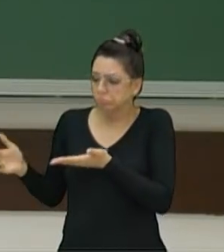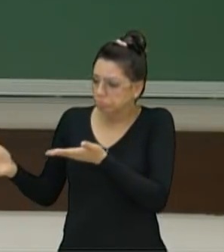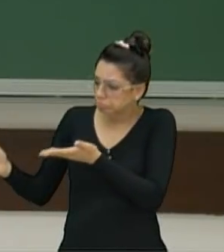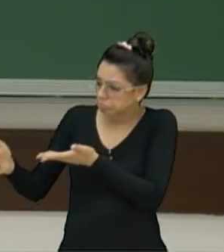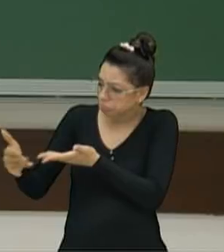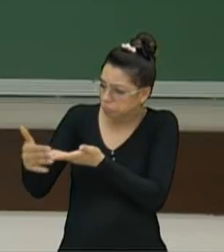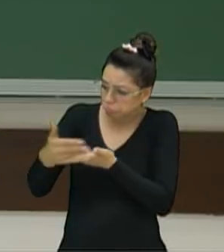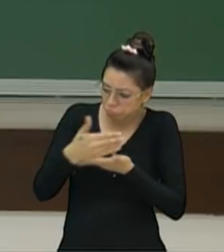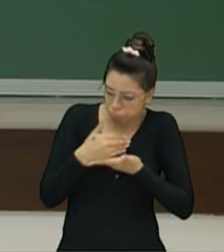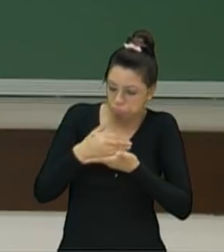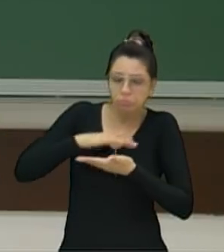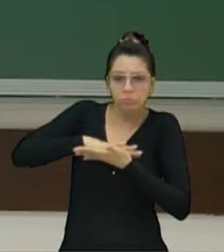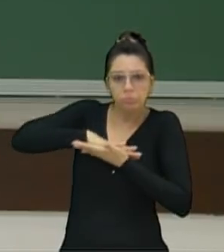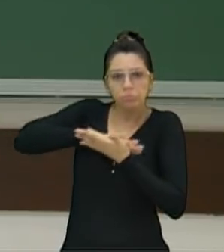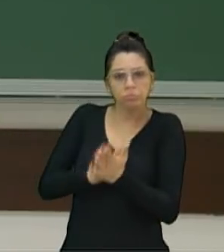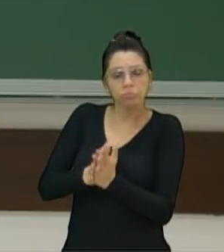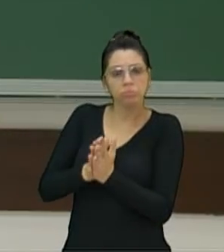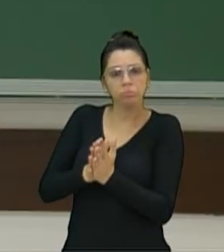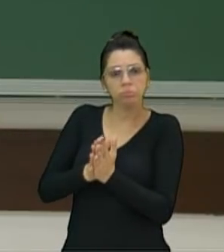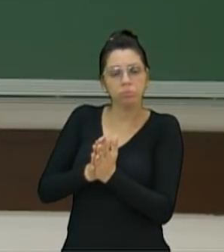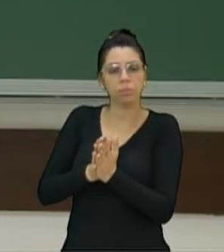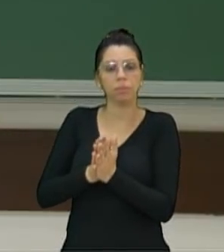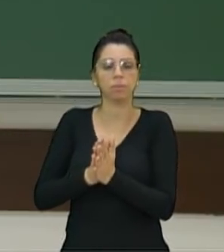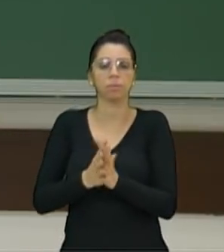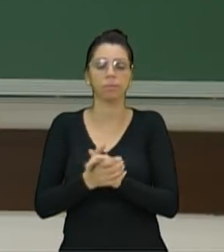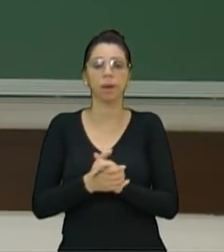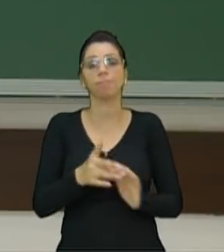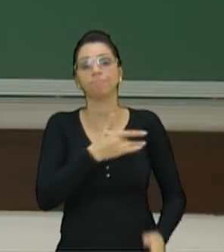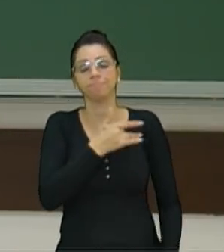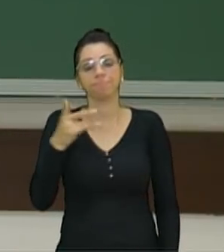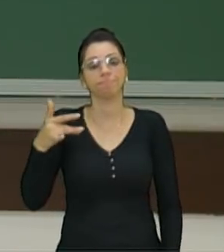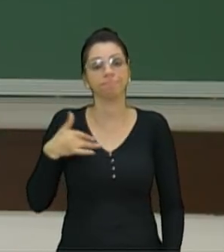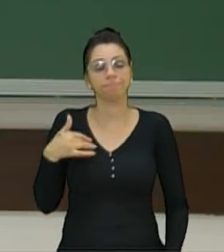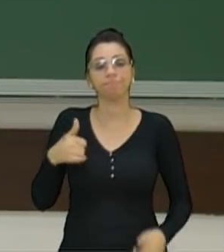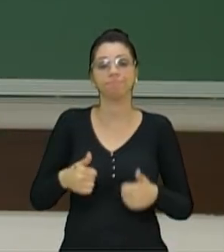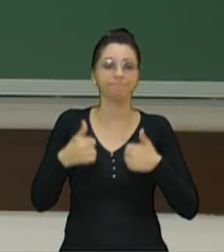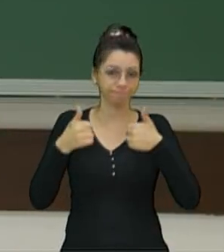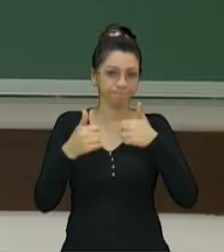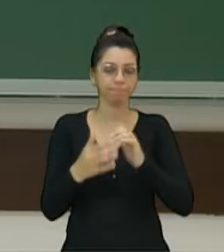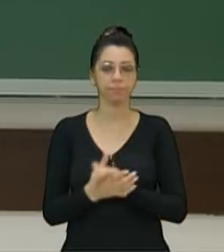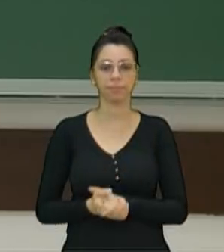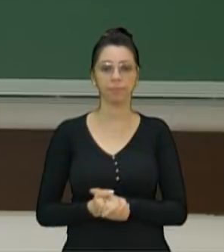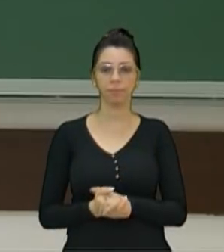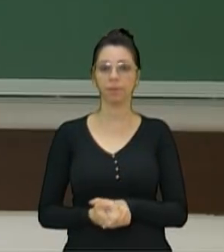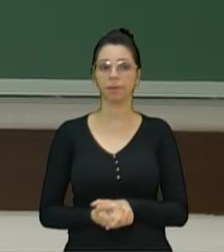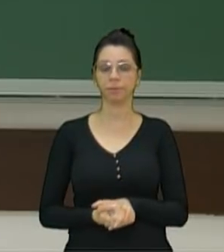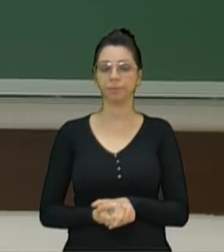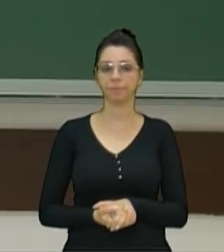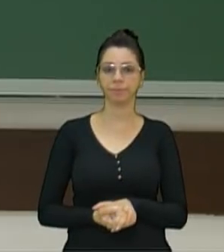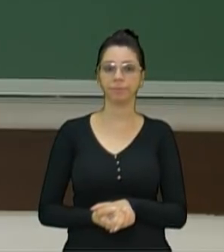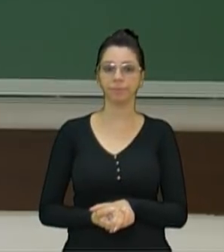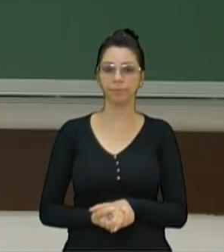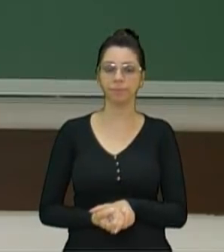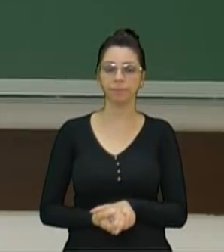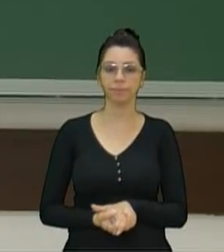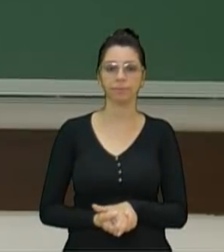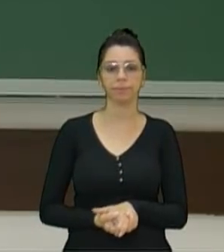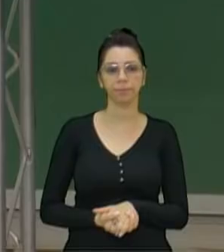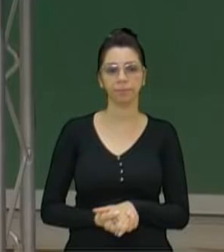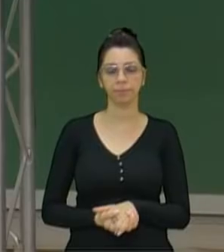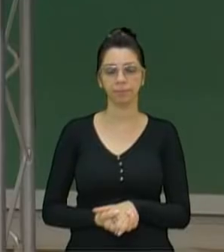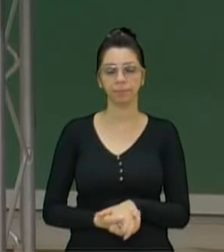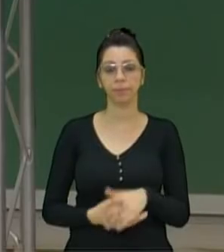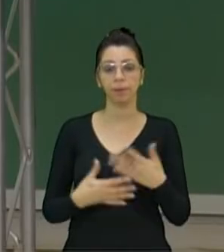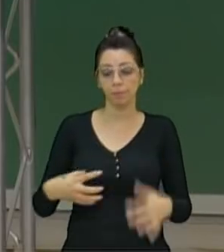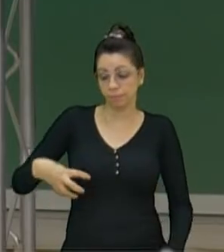fagocitar e destruir, tá? Para, né, preservar aí a sua saúde. Além disso,